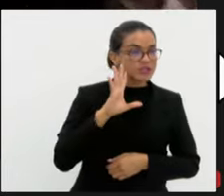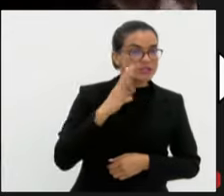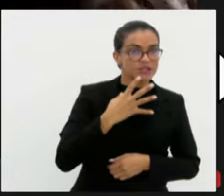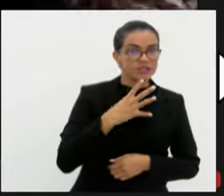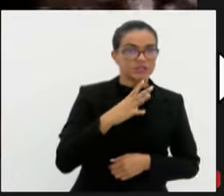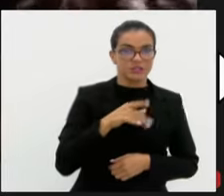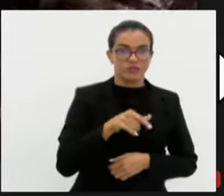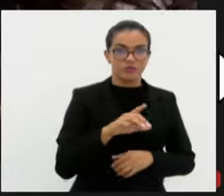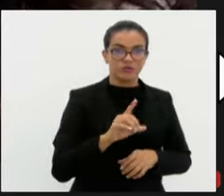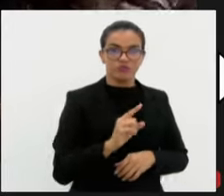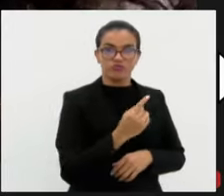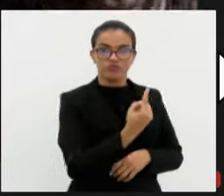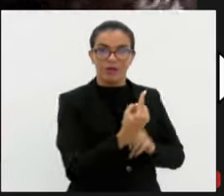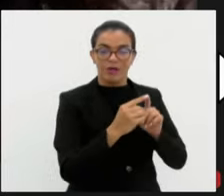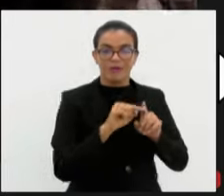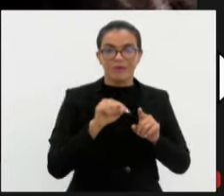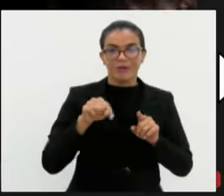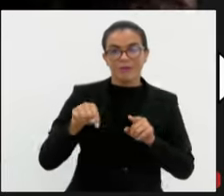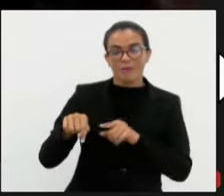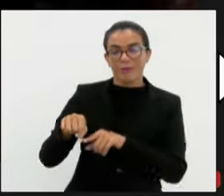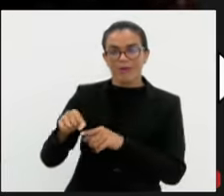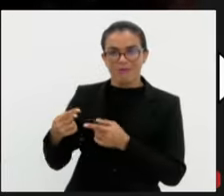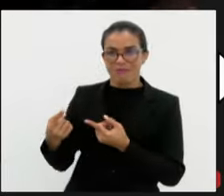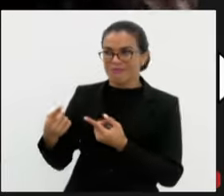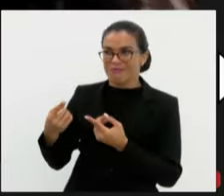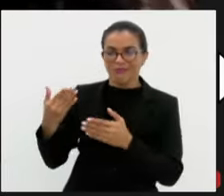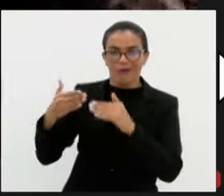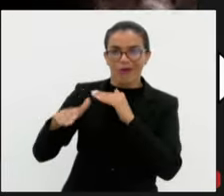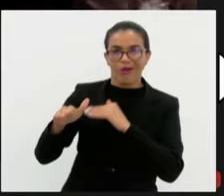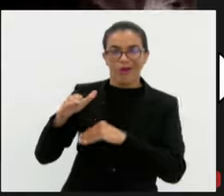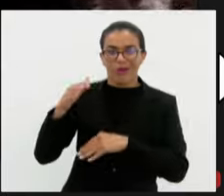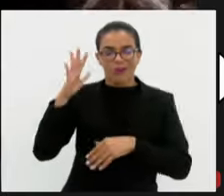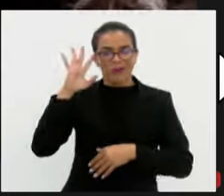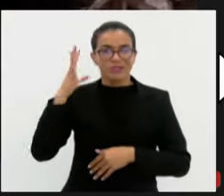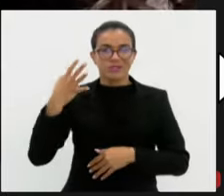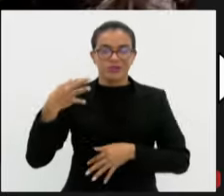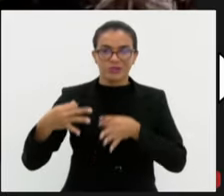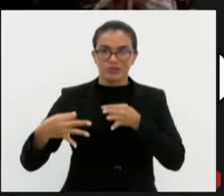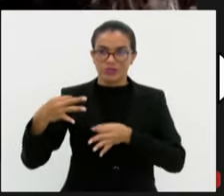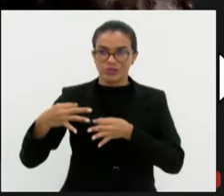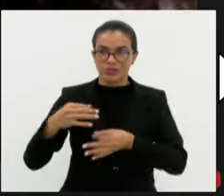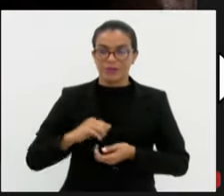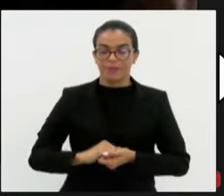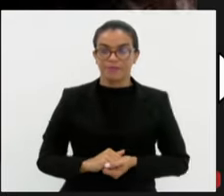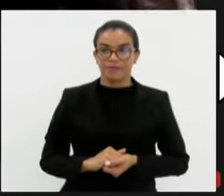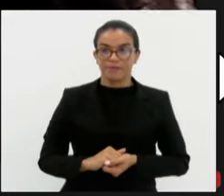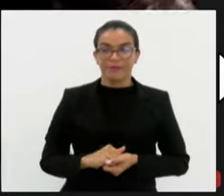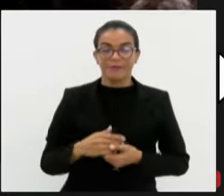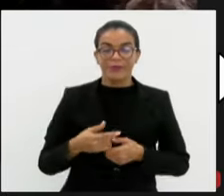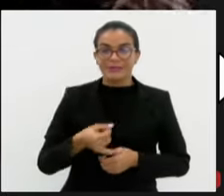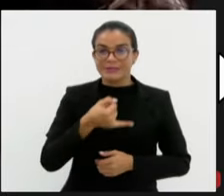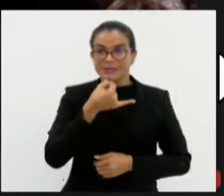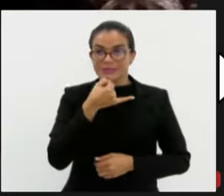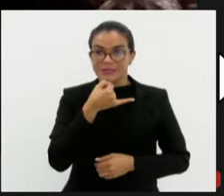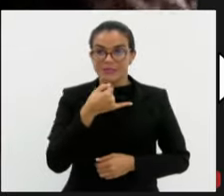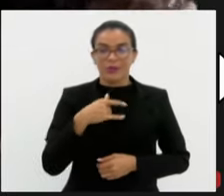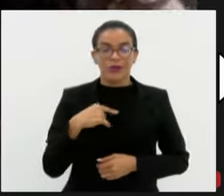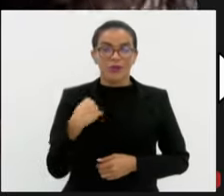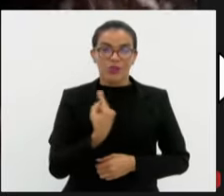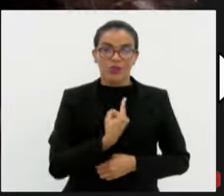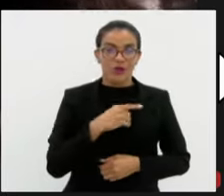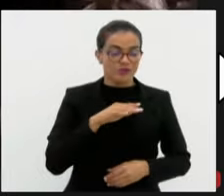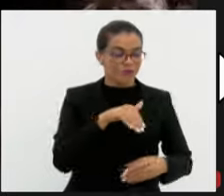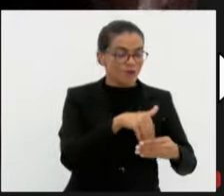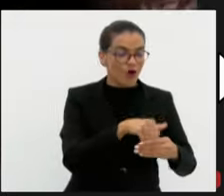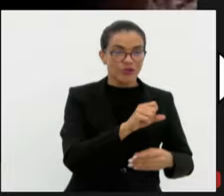a partir do trânsito em julgado, e não havendo, presidente, nesse momento, infelizmente, o nosso voto está limitado